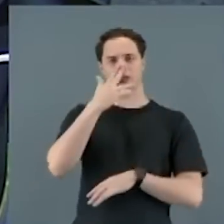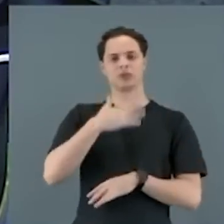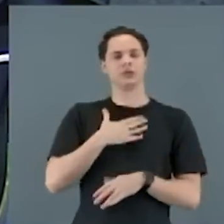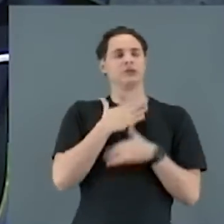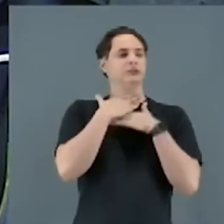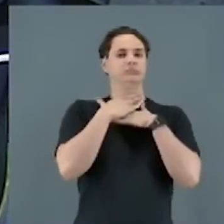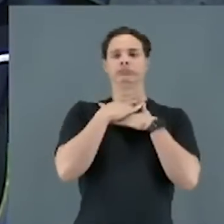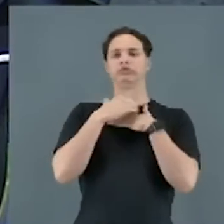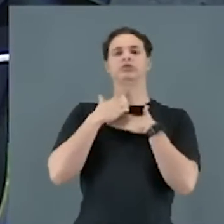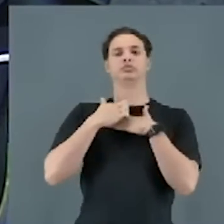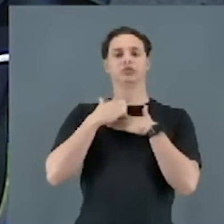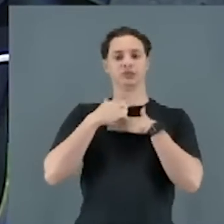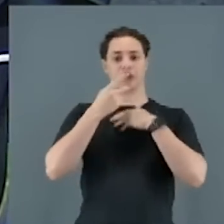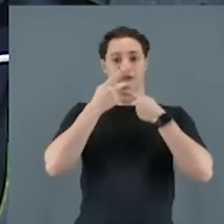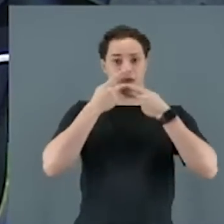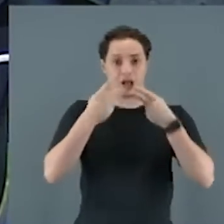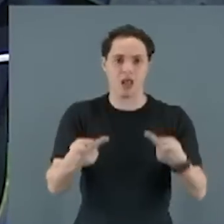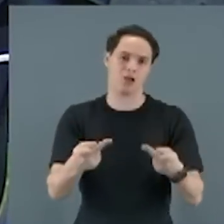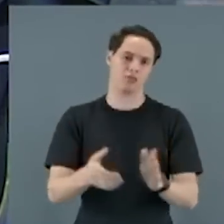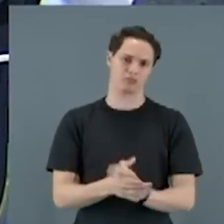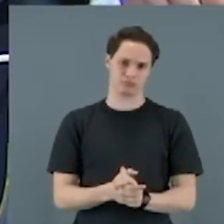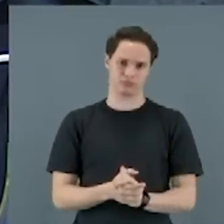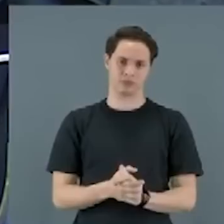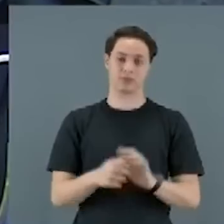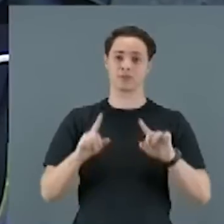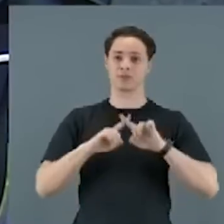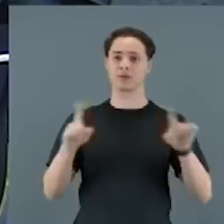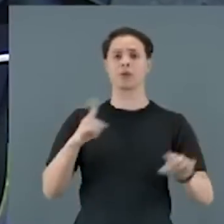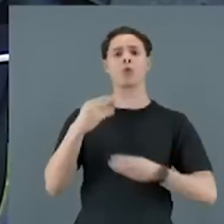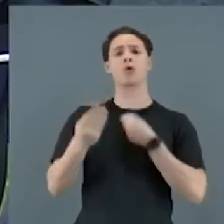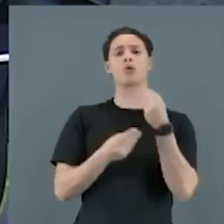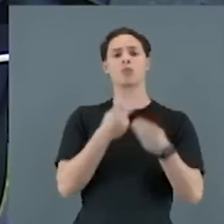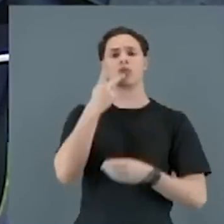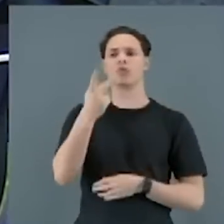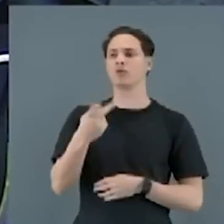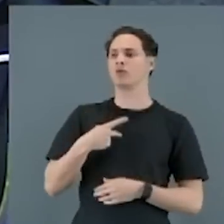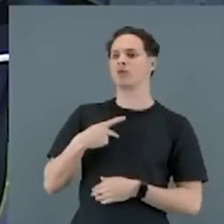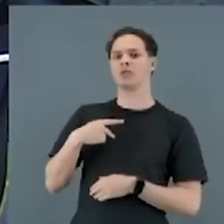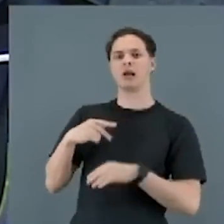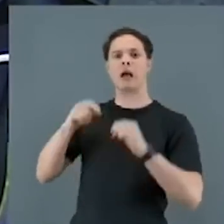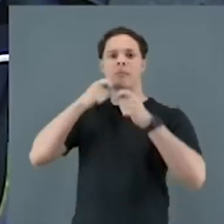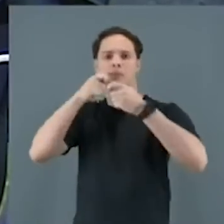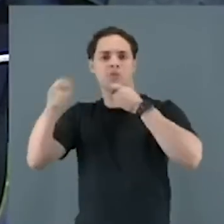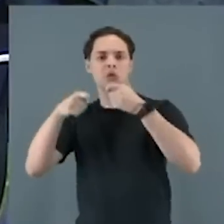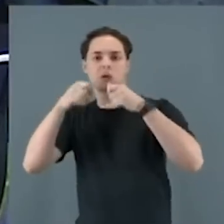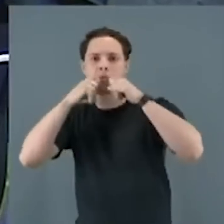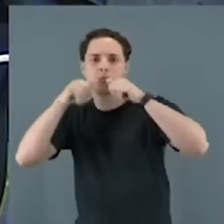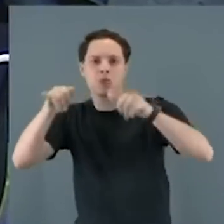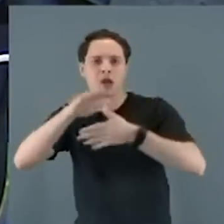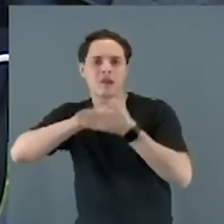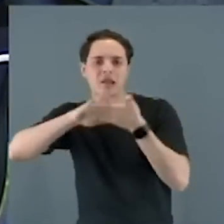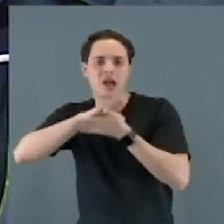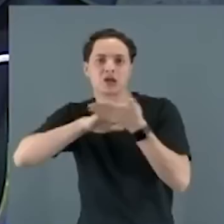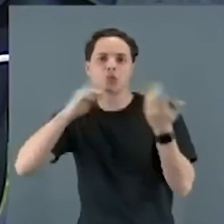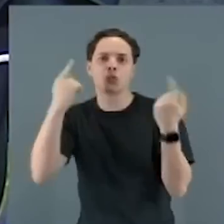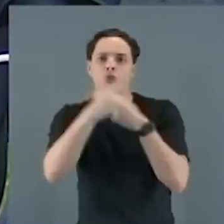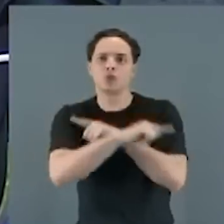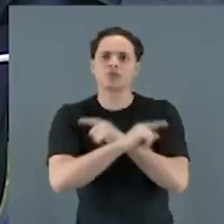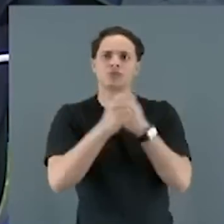de falar, mas vai falar como? A gente respondia os e-mails para a imprensa, não se publicava nada. Pelo